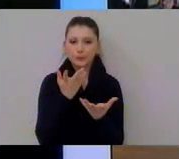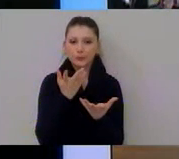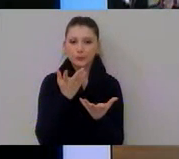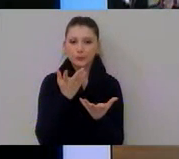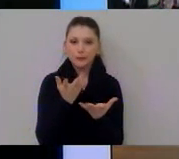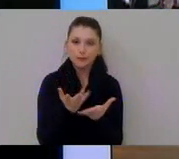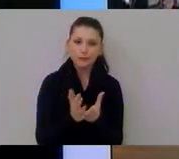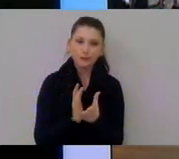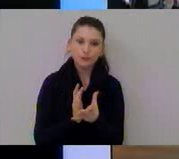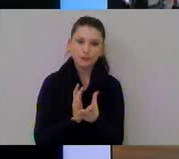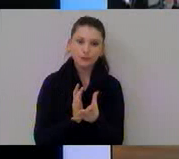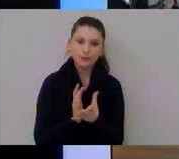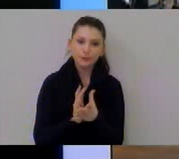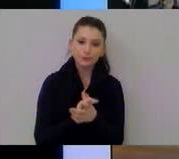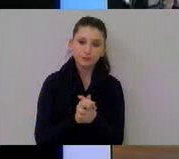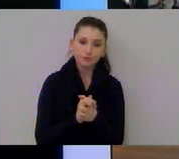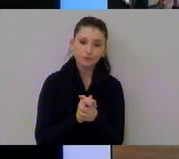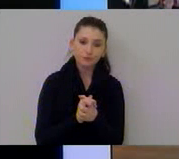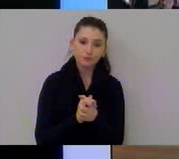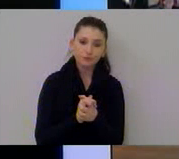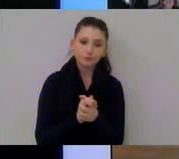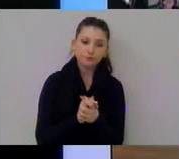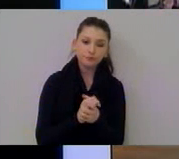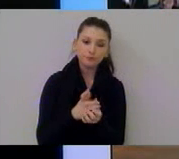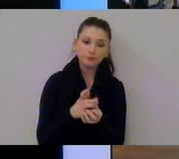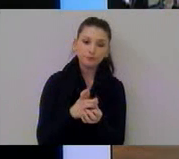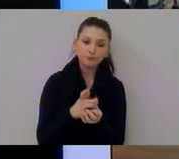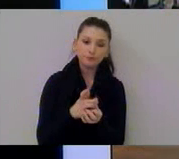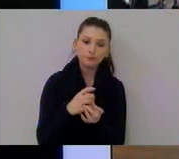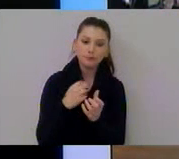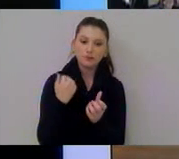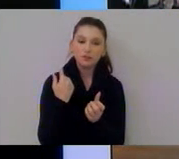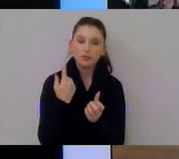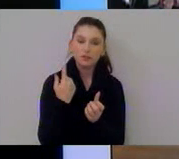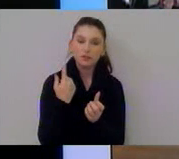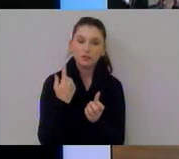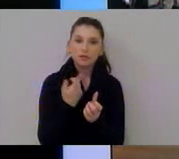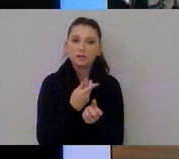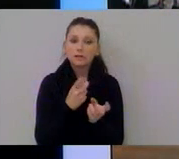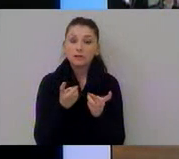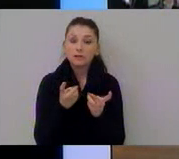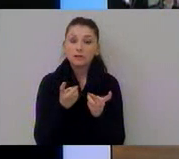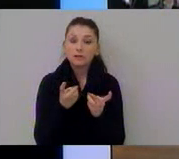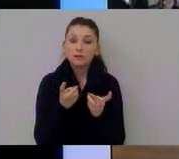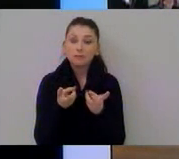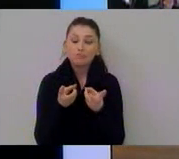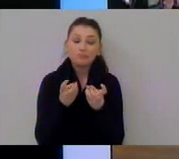Então a gente percebe que precisa de